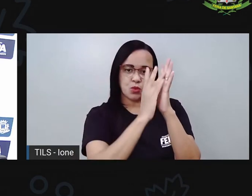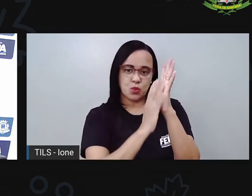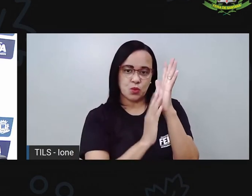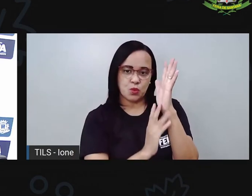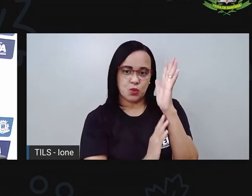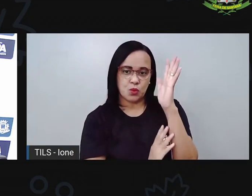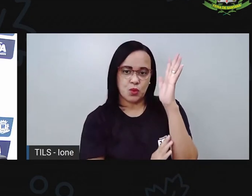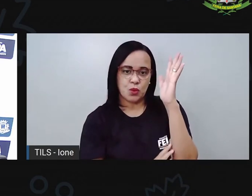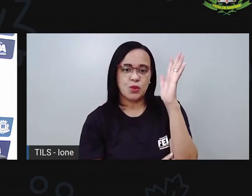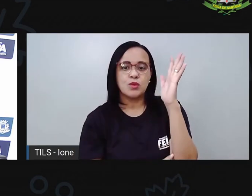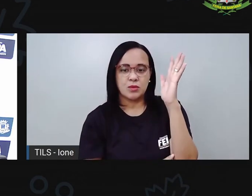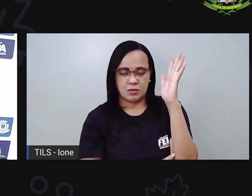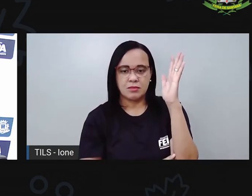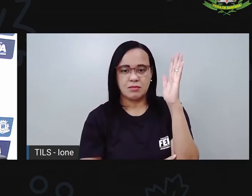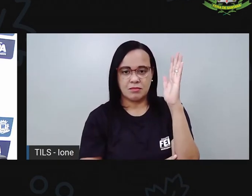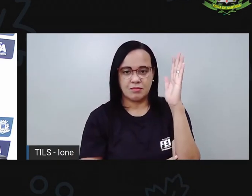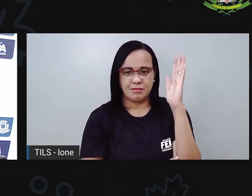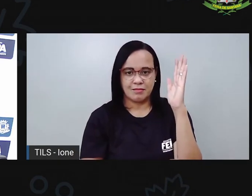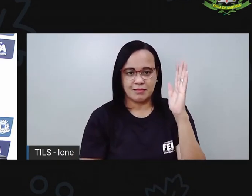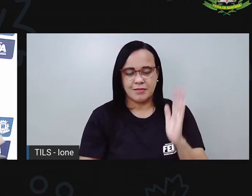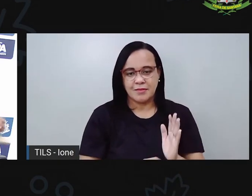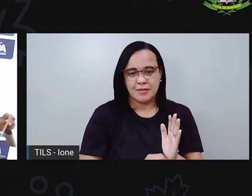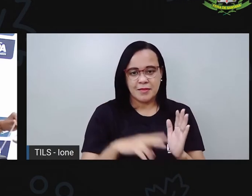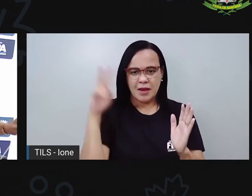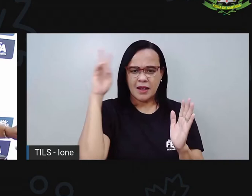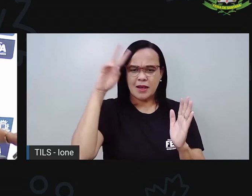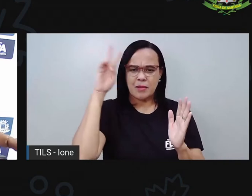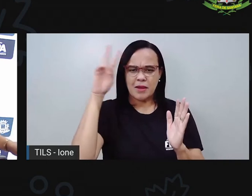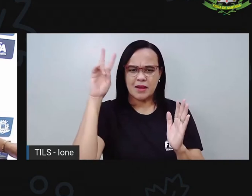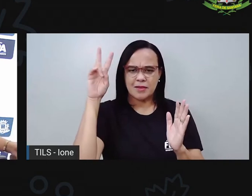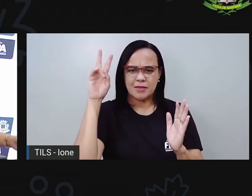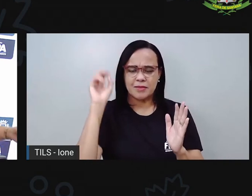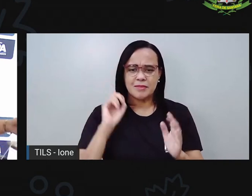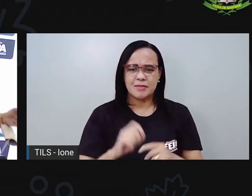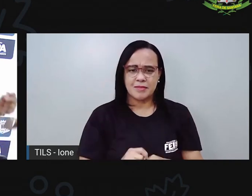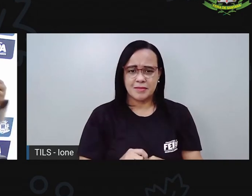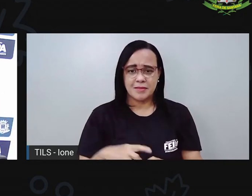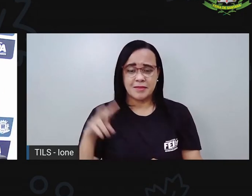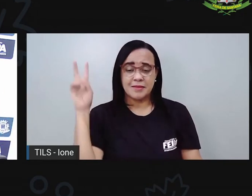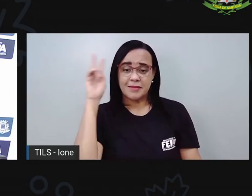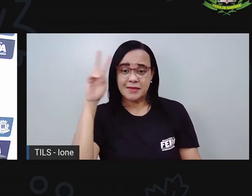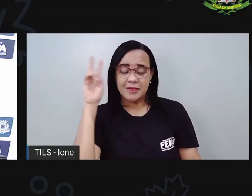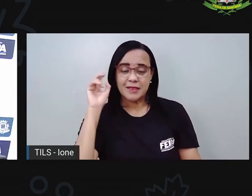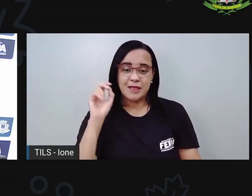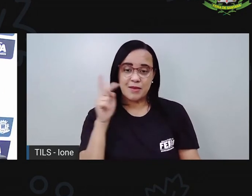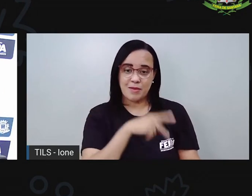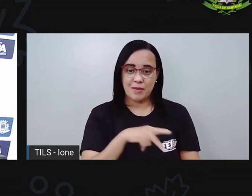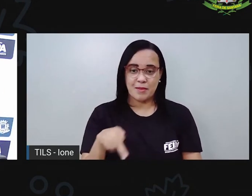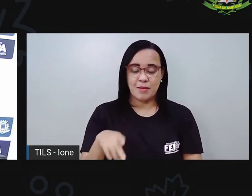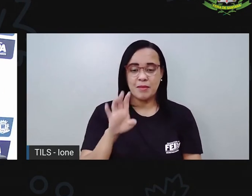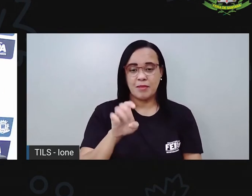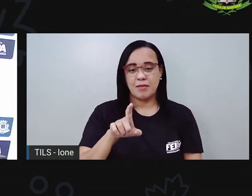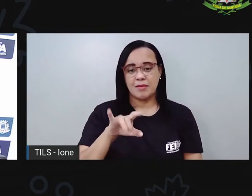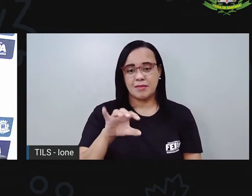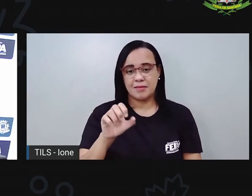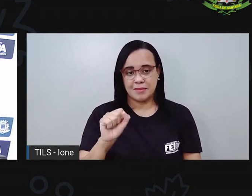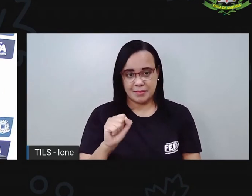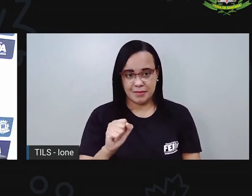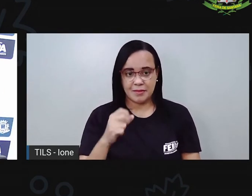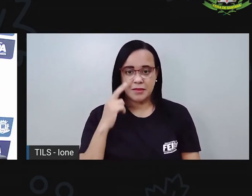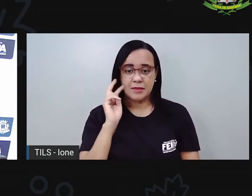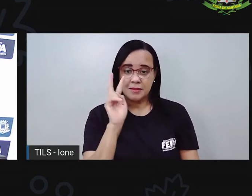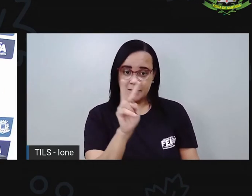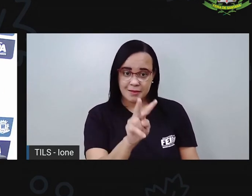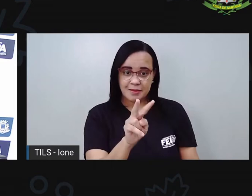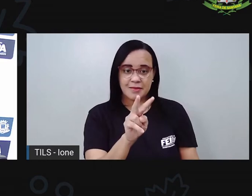ela cai e se lembra você lembra para Lisa e olha aqui ó